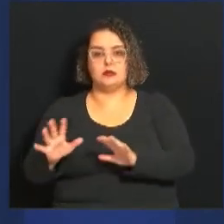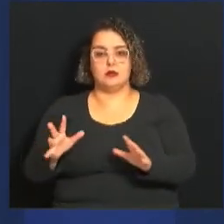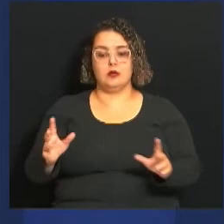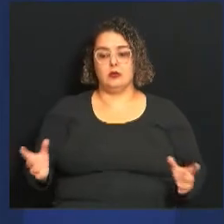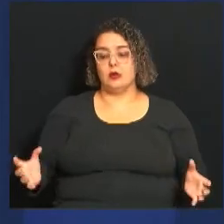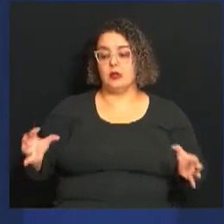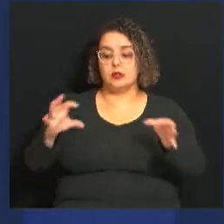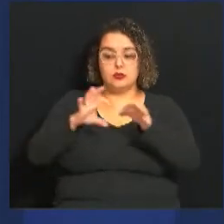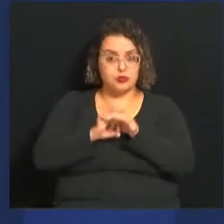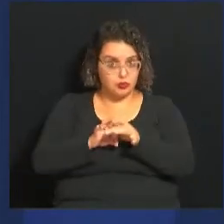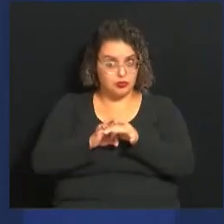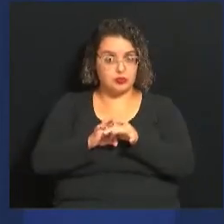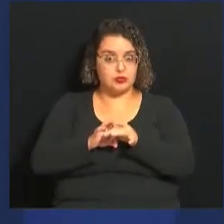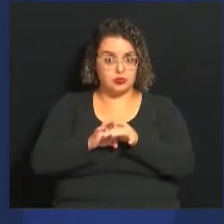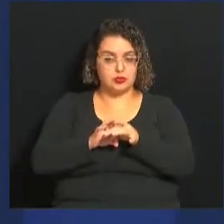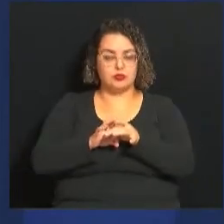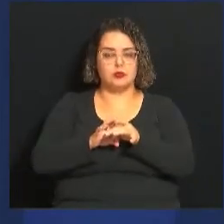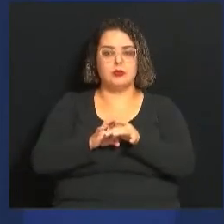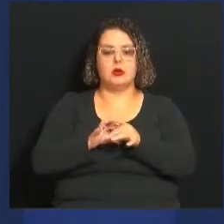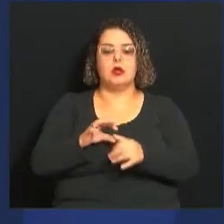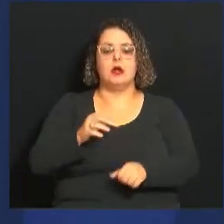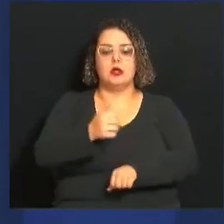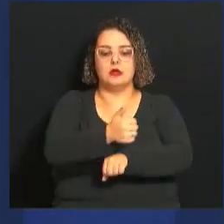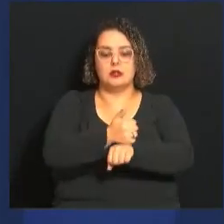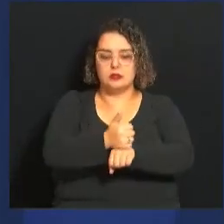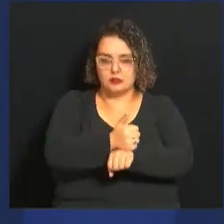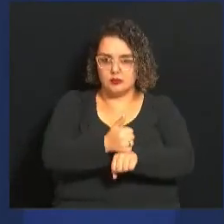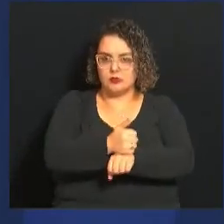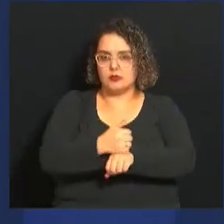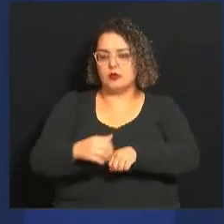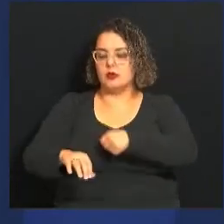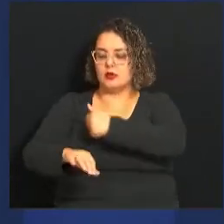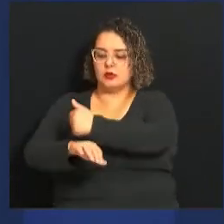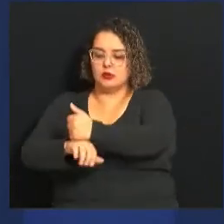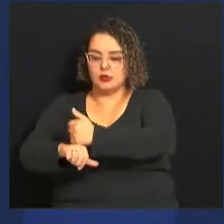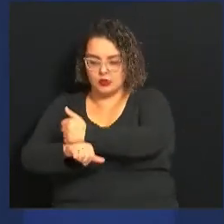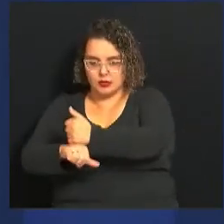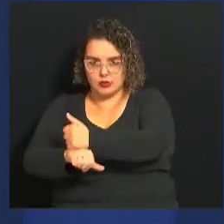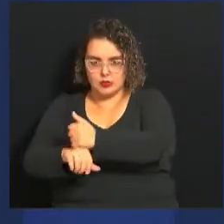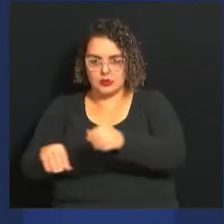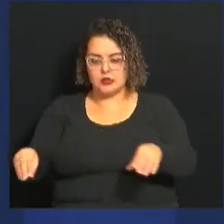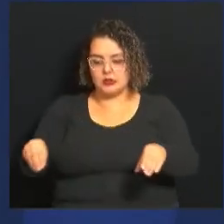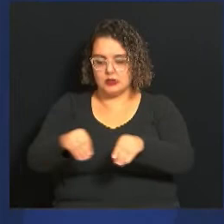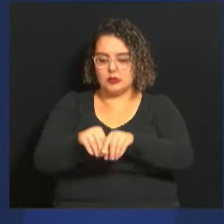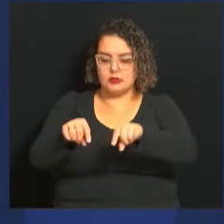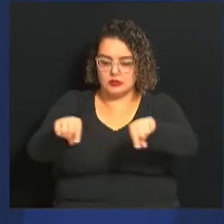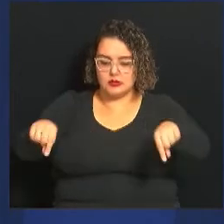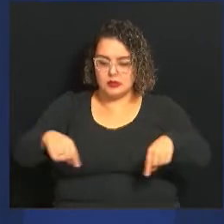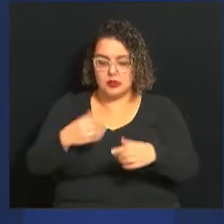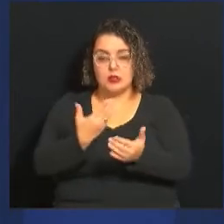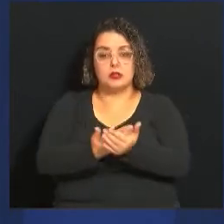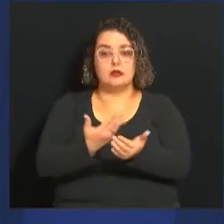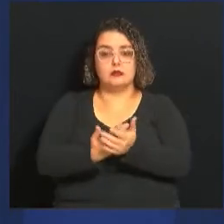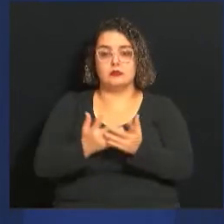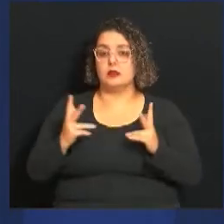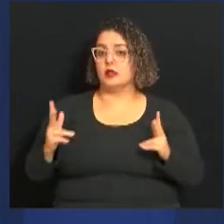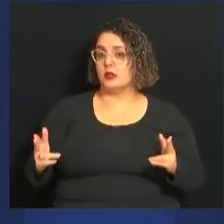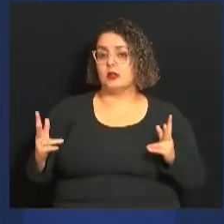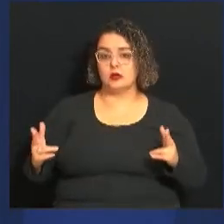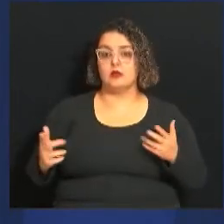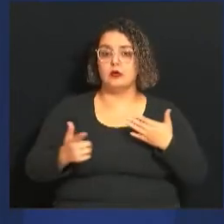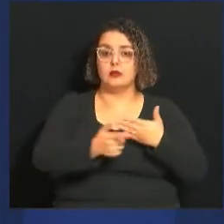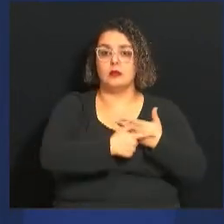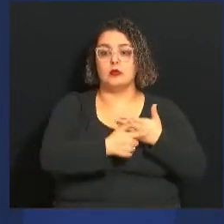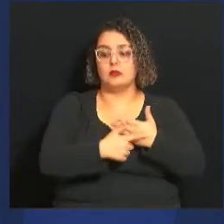andam juntos. Então, essas profissionais, as monitoras e as professoras que estão dentro da sala de aula, elas cumprem as mesmas funções, só que elas não têm